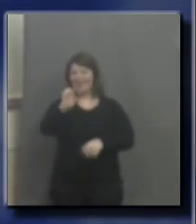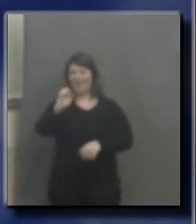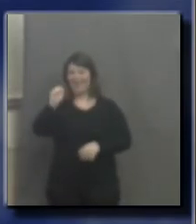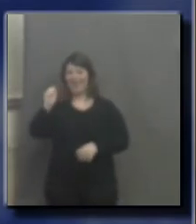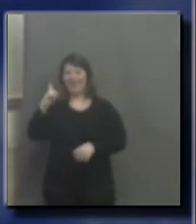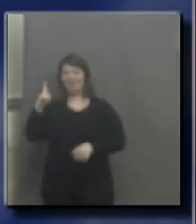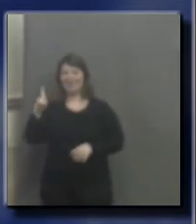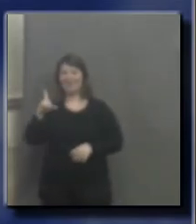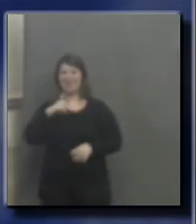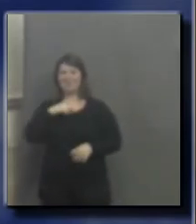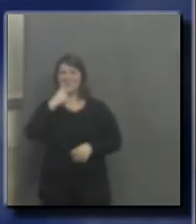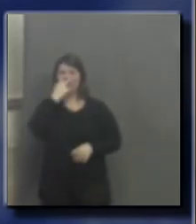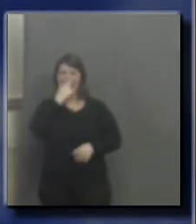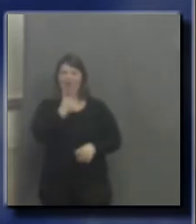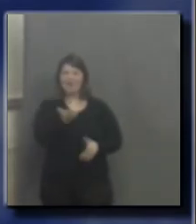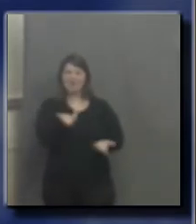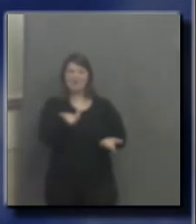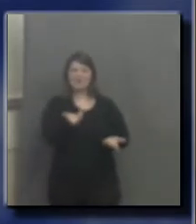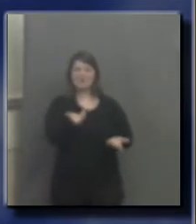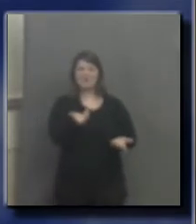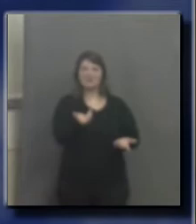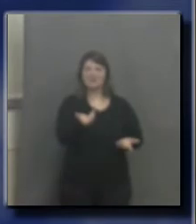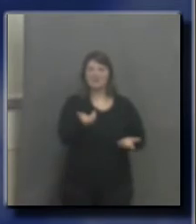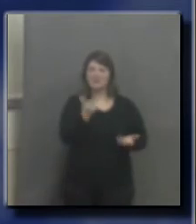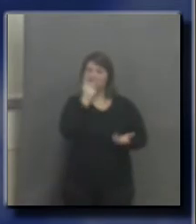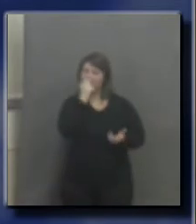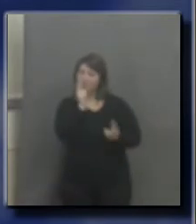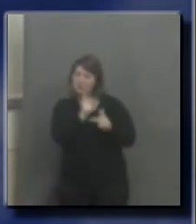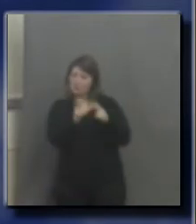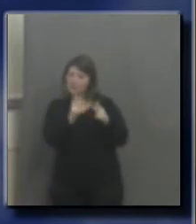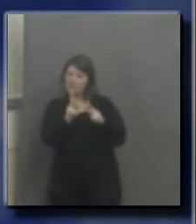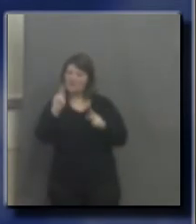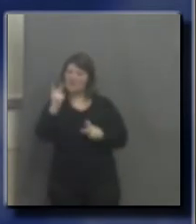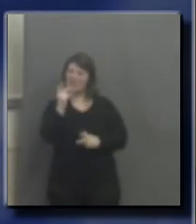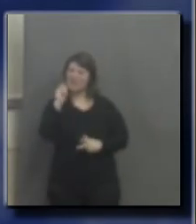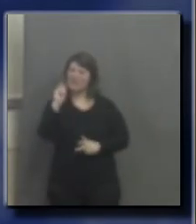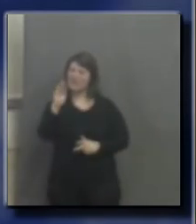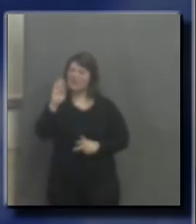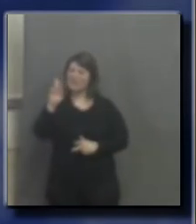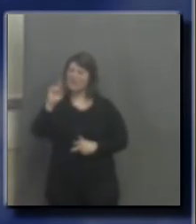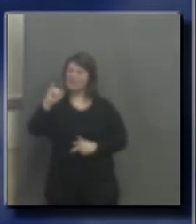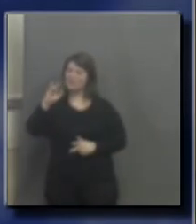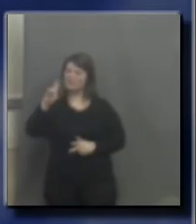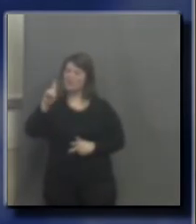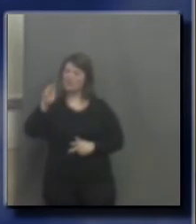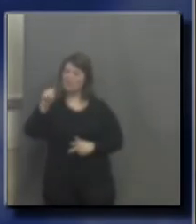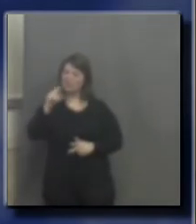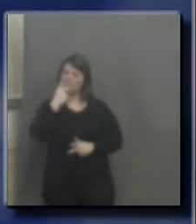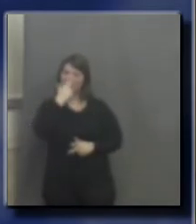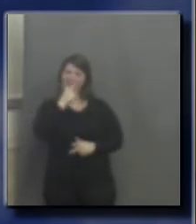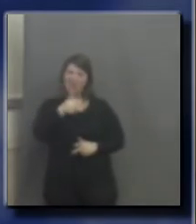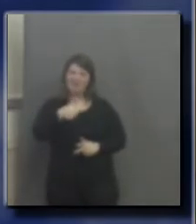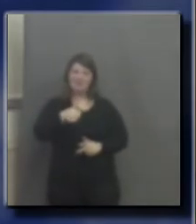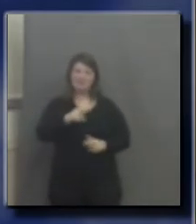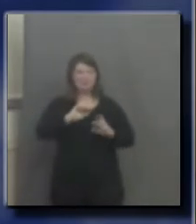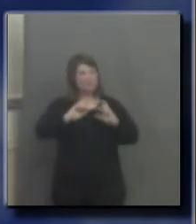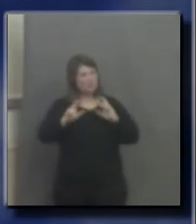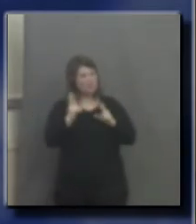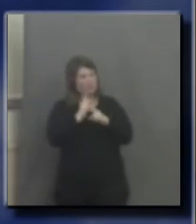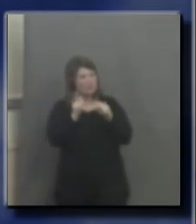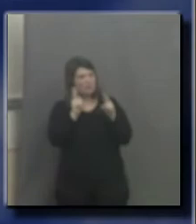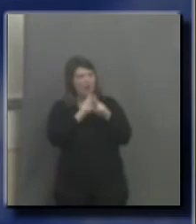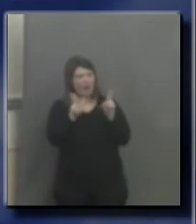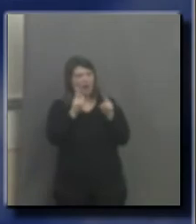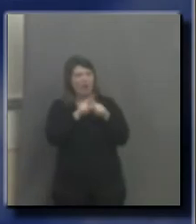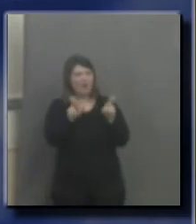denominados híbridos, né? Híbridos é um nome que dá uma disfarçada, mas assim, é uma mal disfarçada, porque